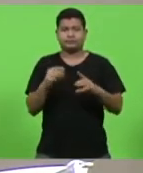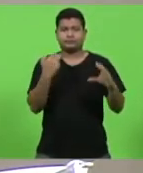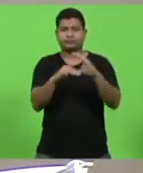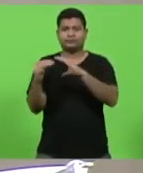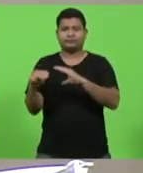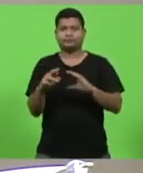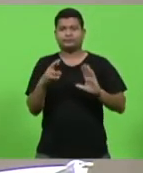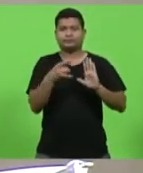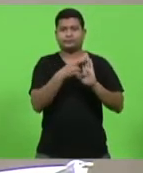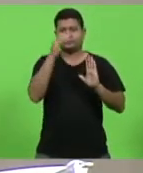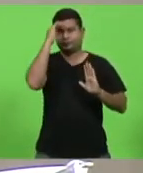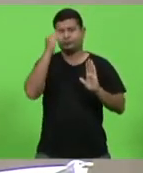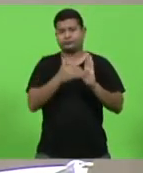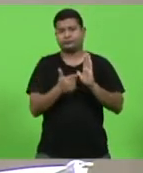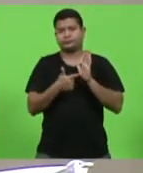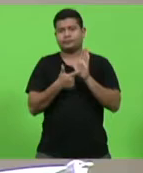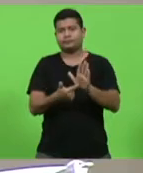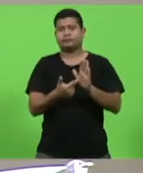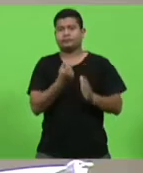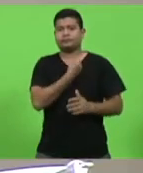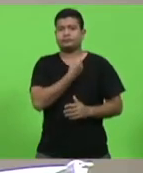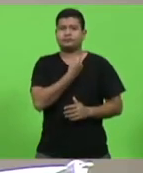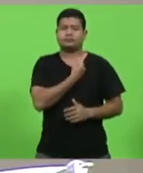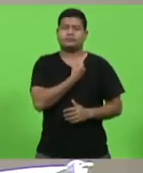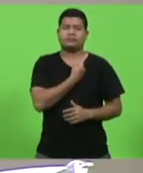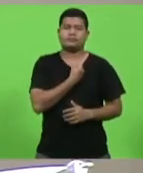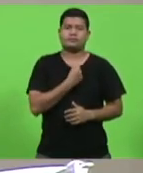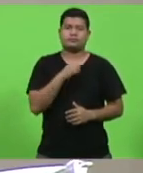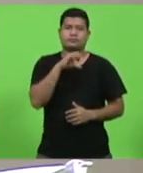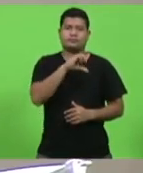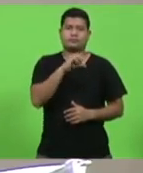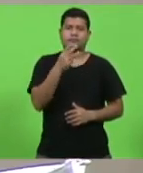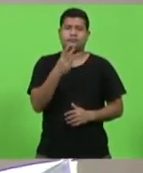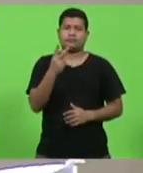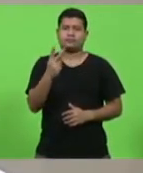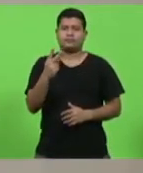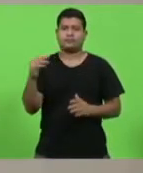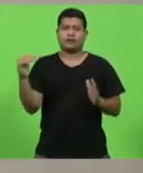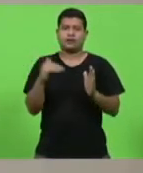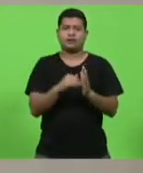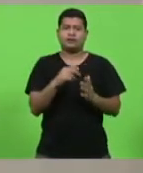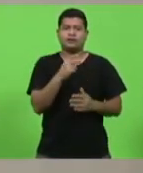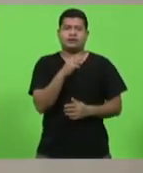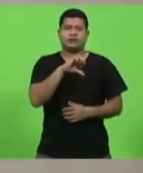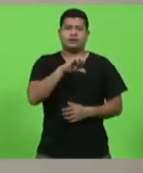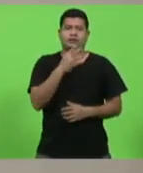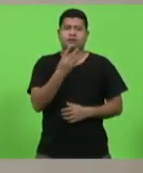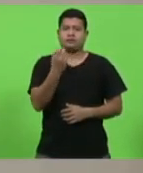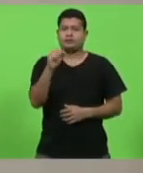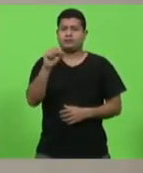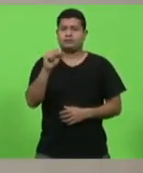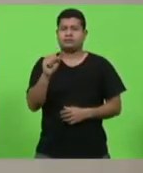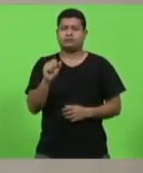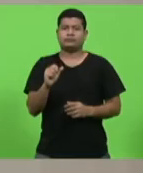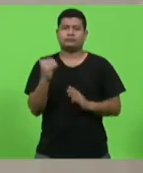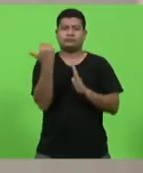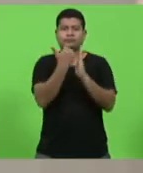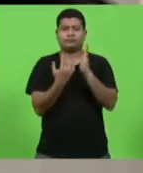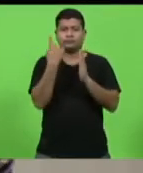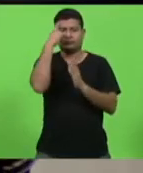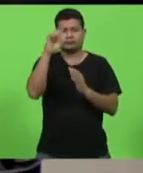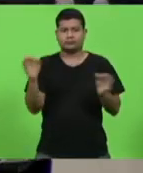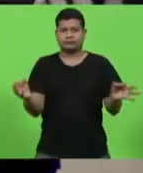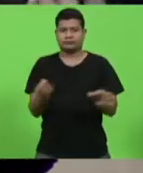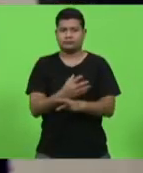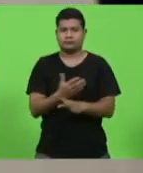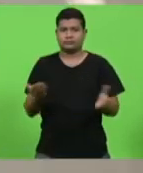determina o regimento interno, as seguintes indicações. Indicações 932 a 948. Fim da ordem do dia.